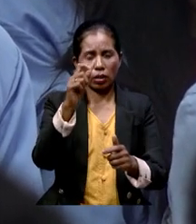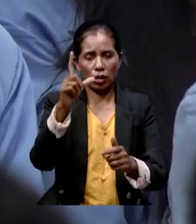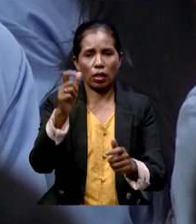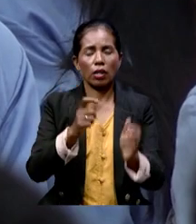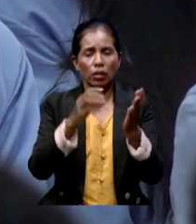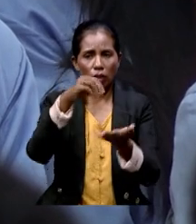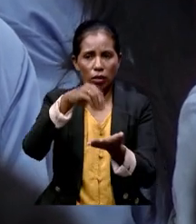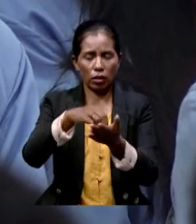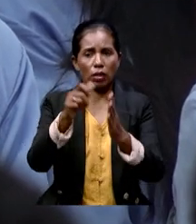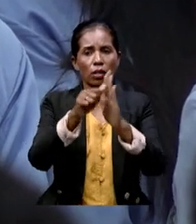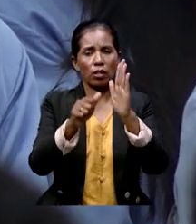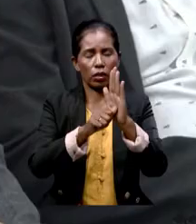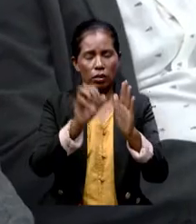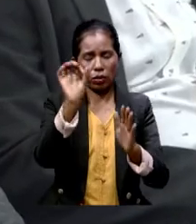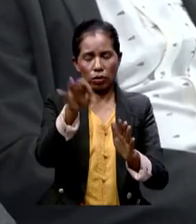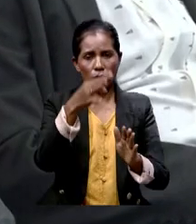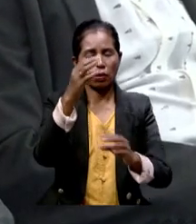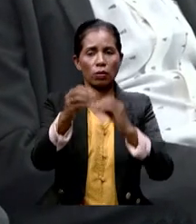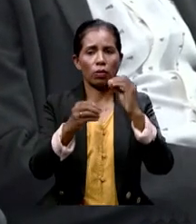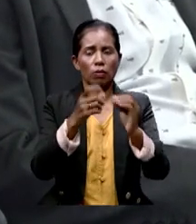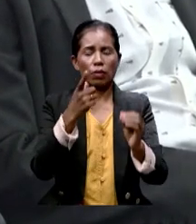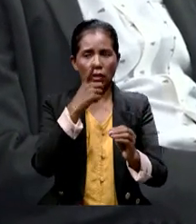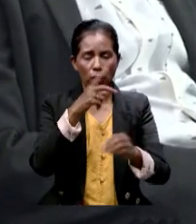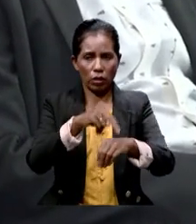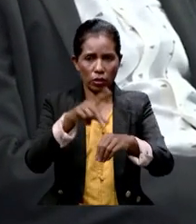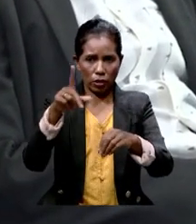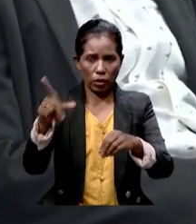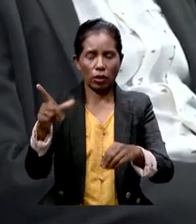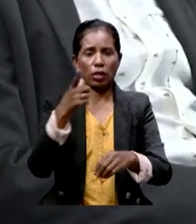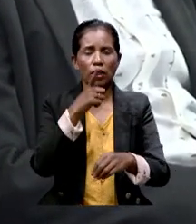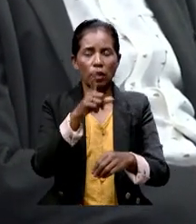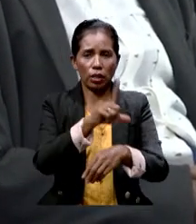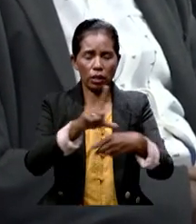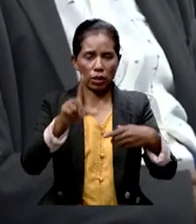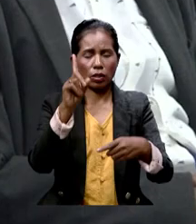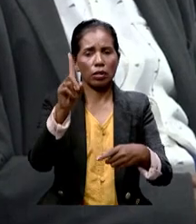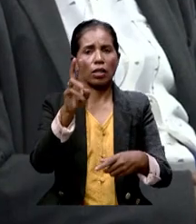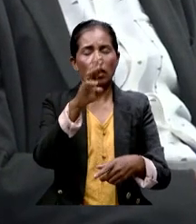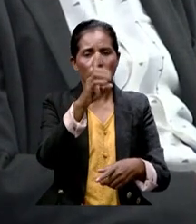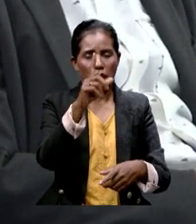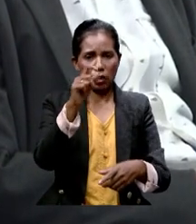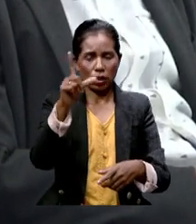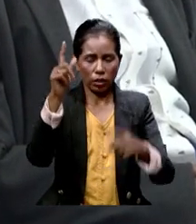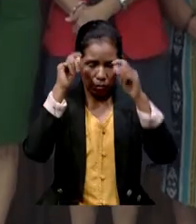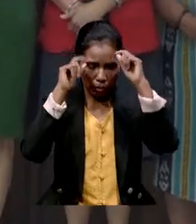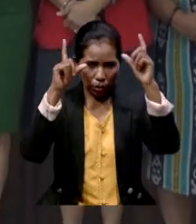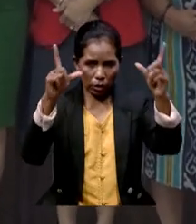e artigo sanulure sintolu, con abalian oficial no nacional, e alina un hateten, República Democrática